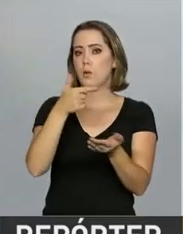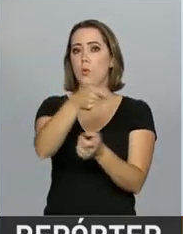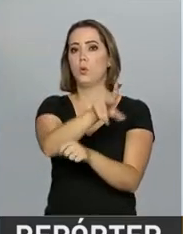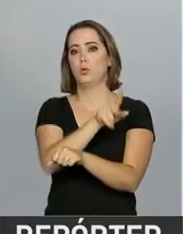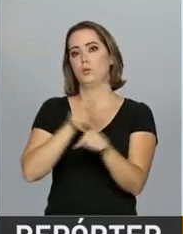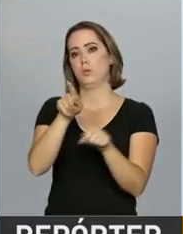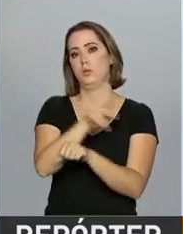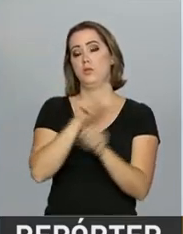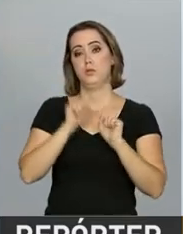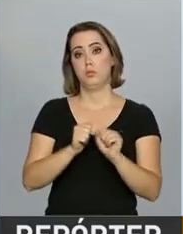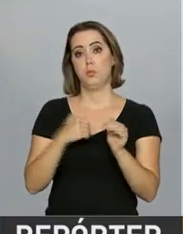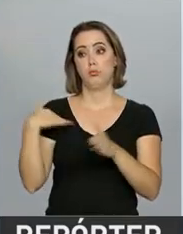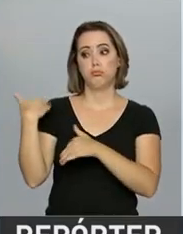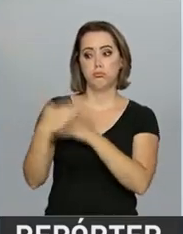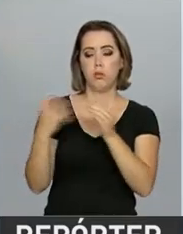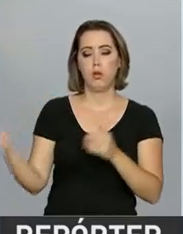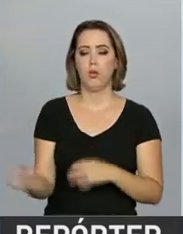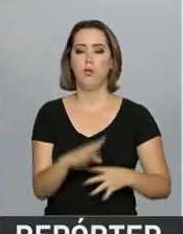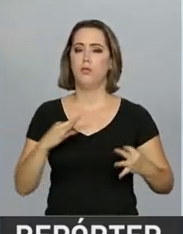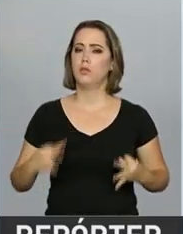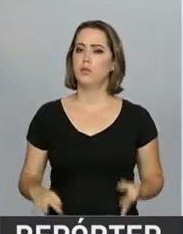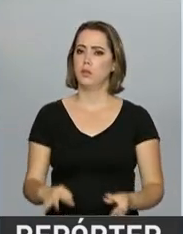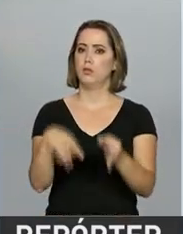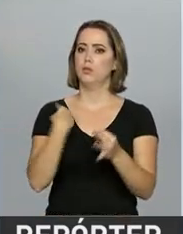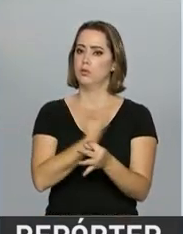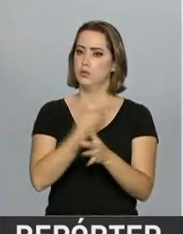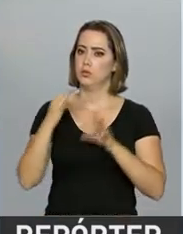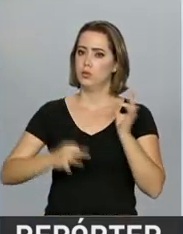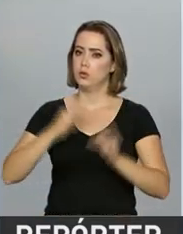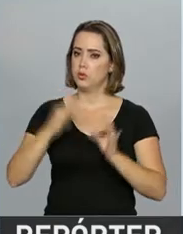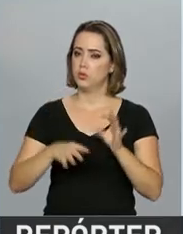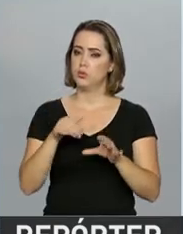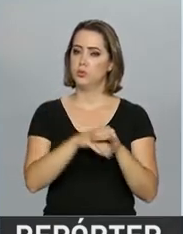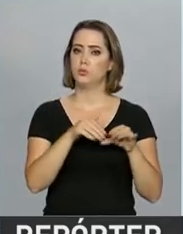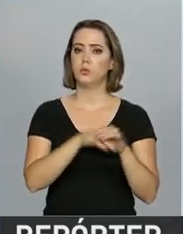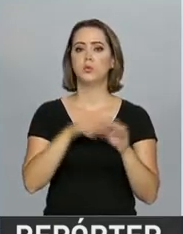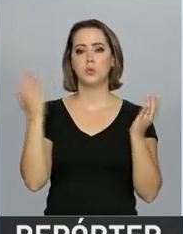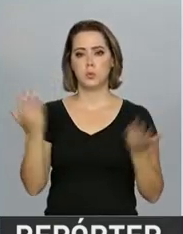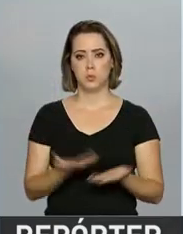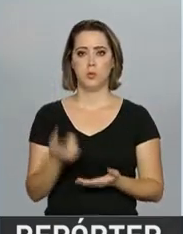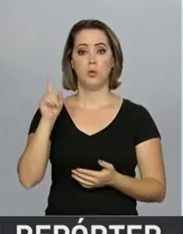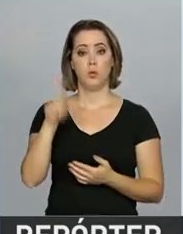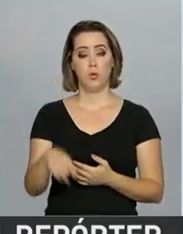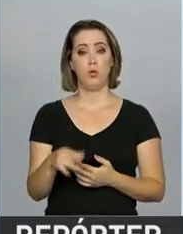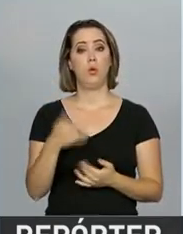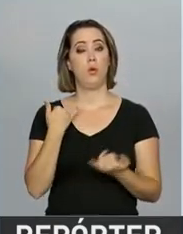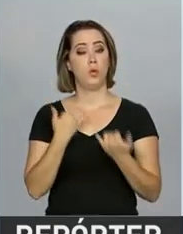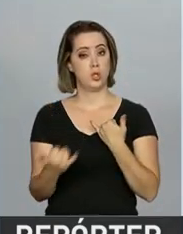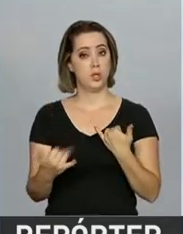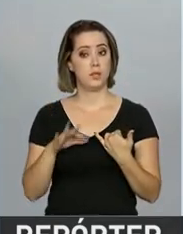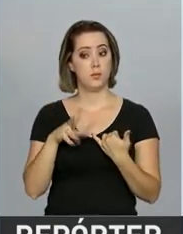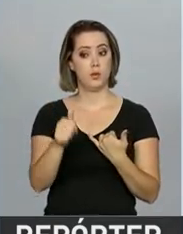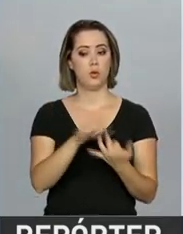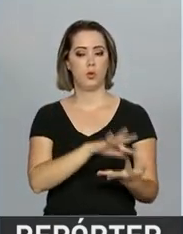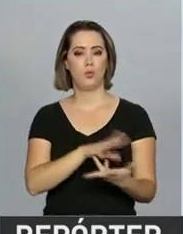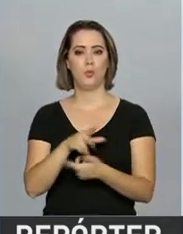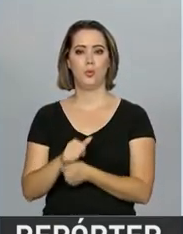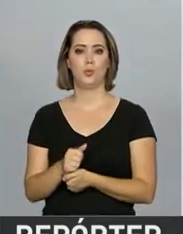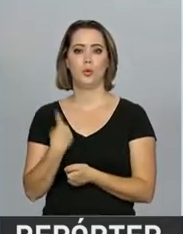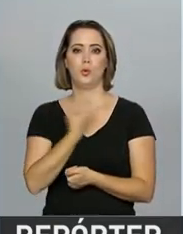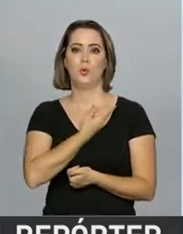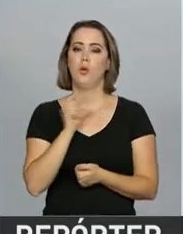montado é a tecnologia que nós deterioram e dois como referência em todo mundo o que estamos fazendo com a